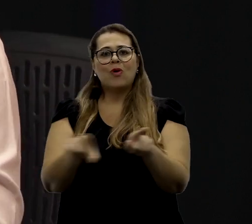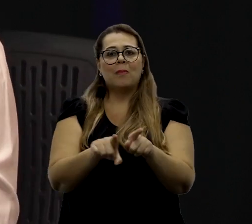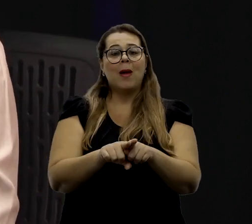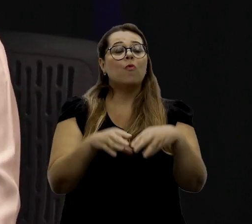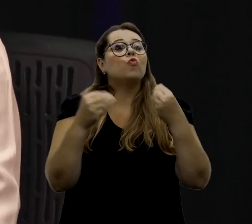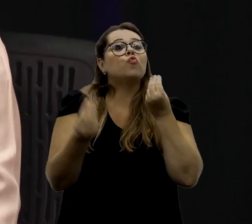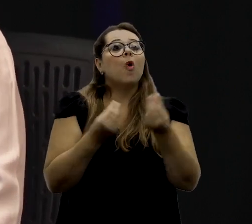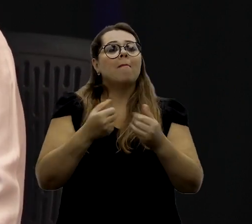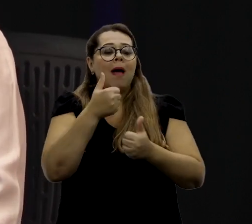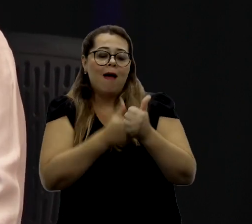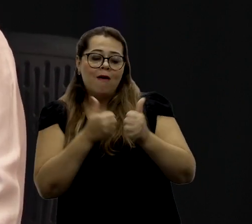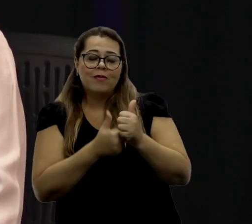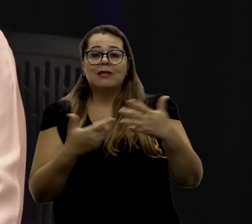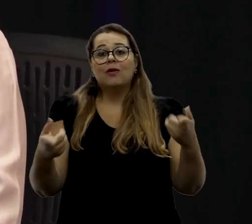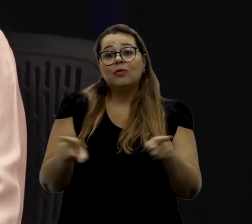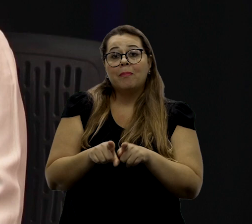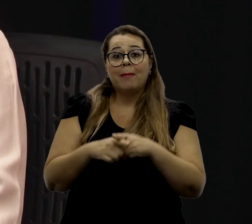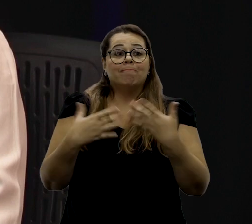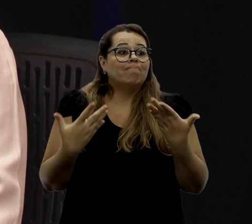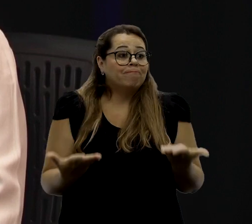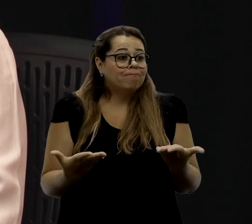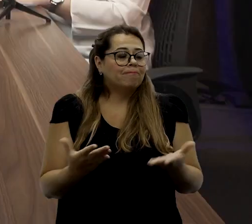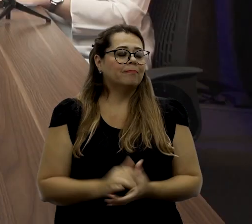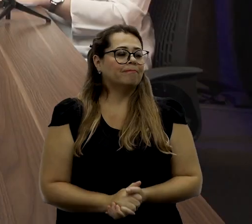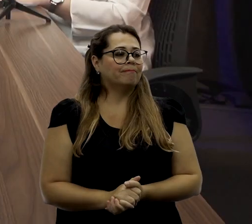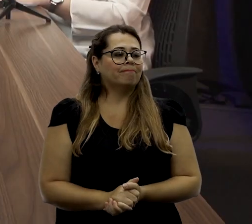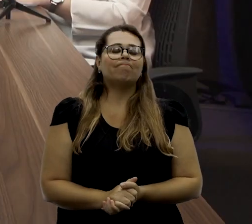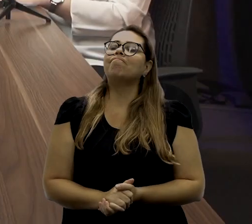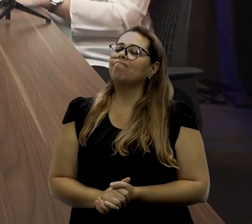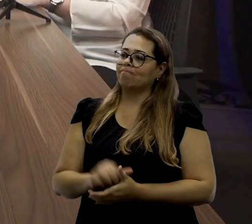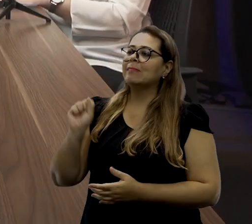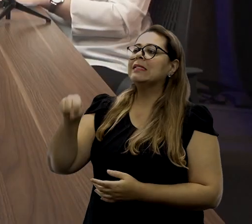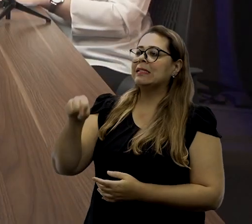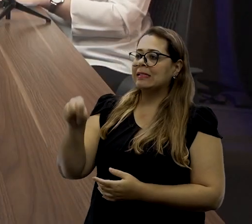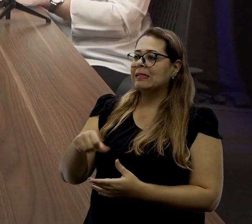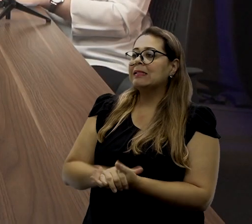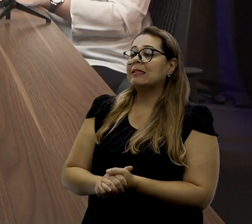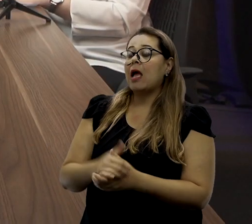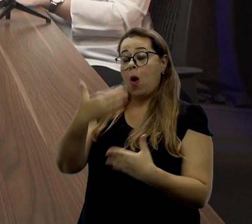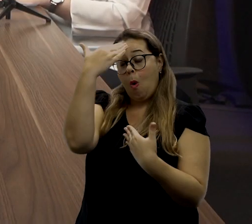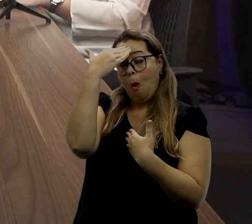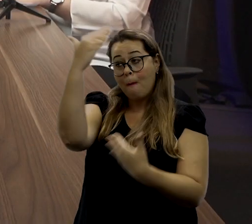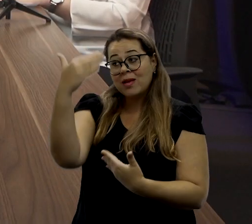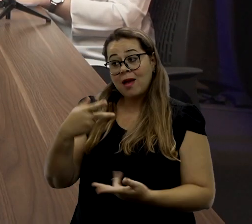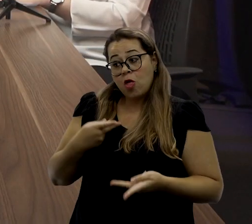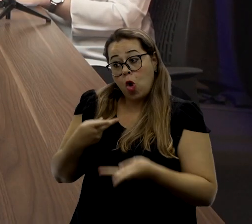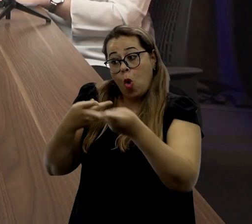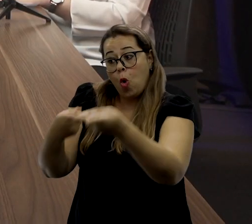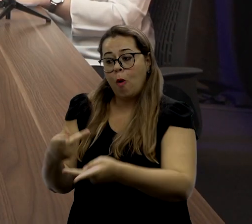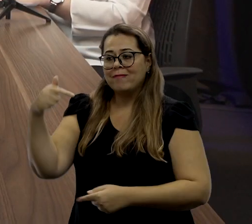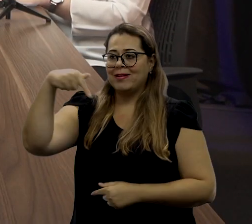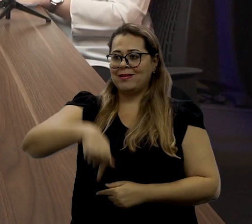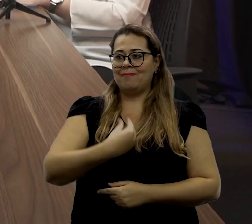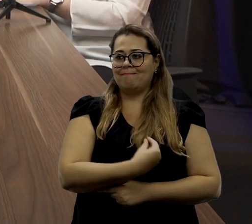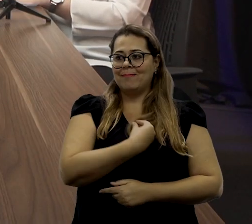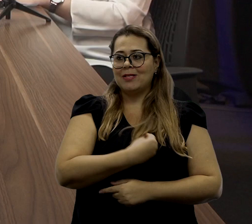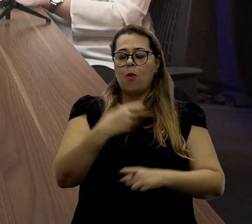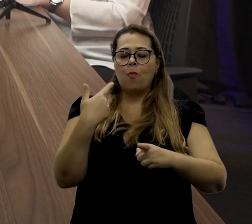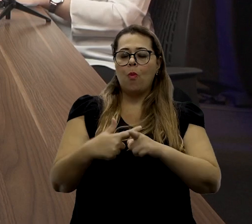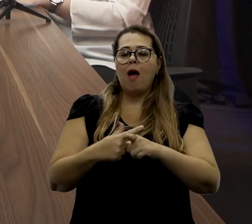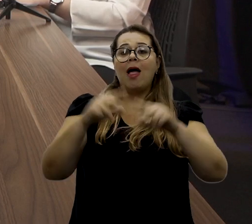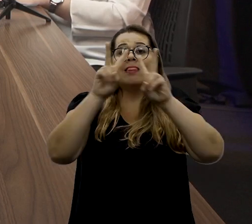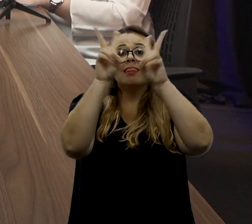em relação a isso? Eu agradeço o convite para estar aqui falando desse tema tão importante, tão amplo, né, que é a saúde